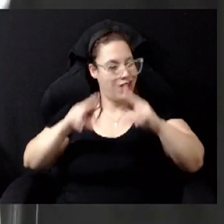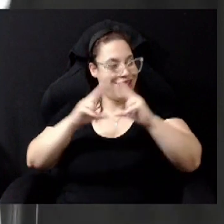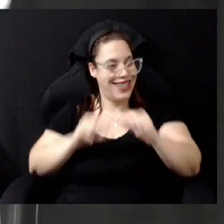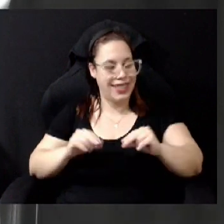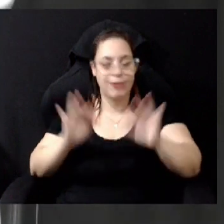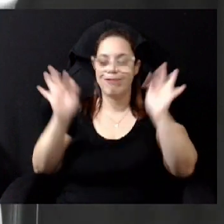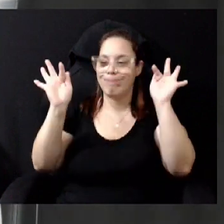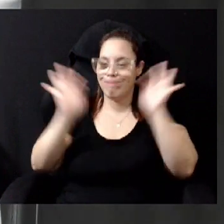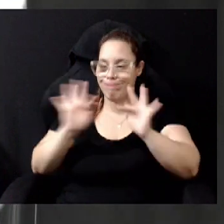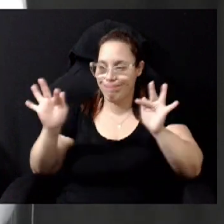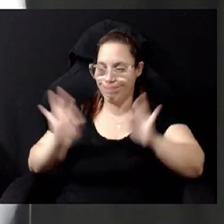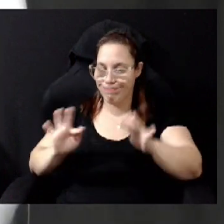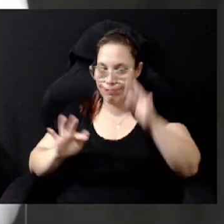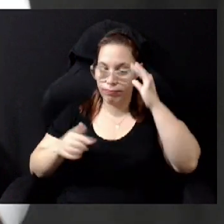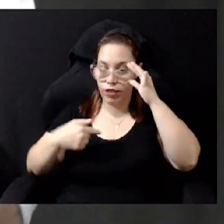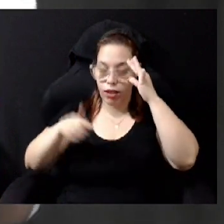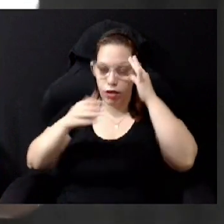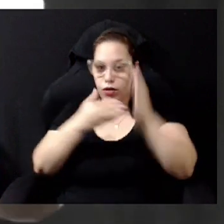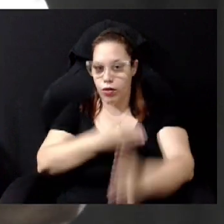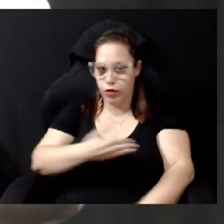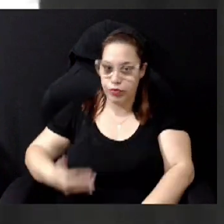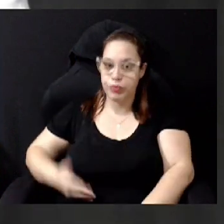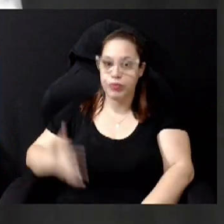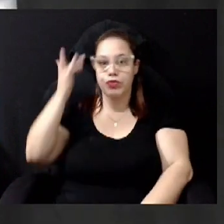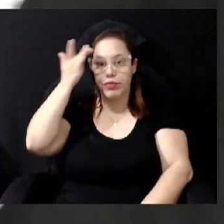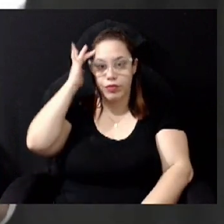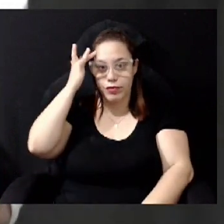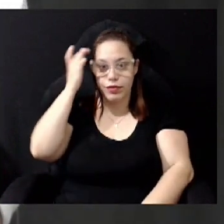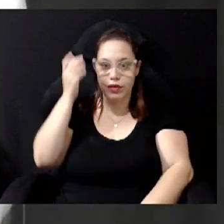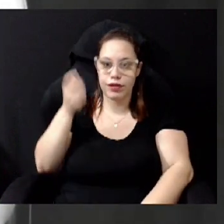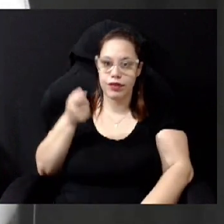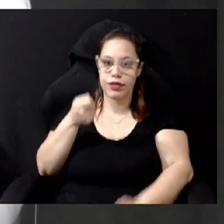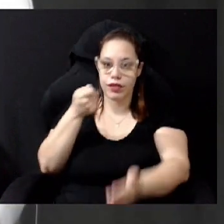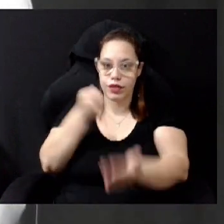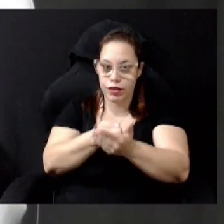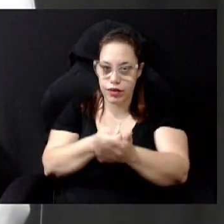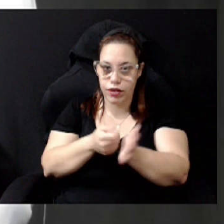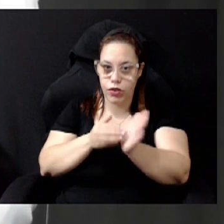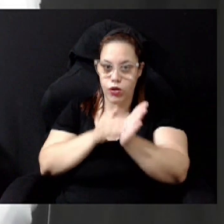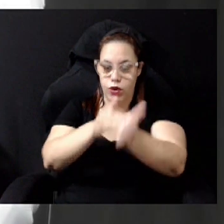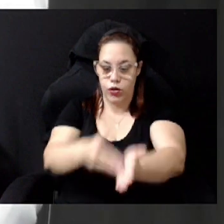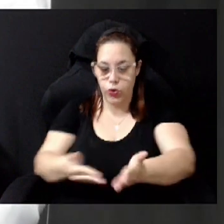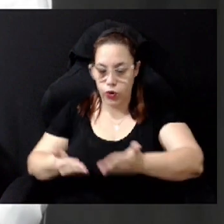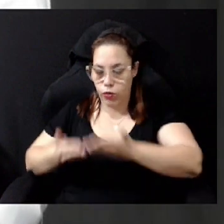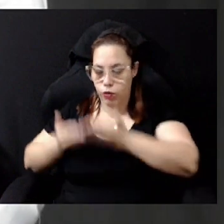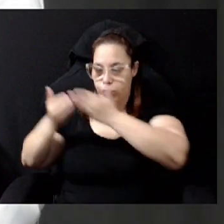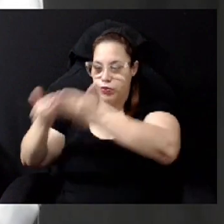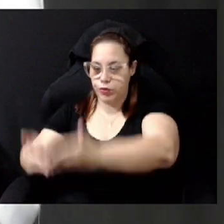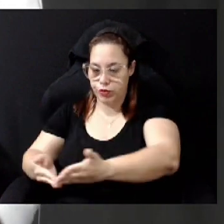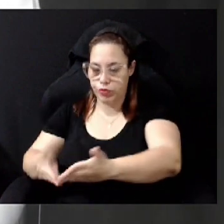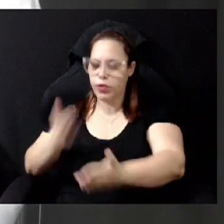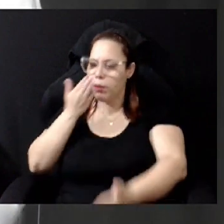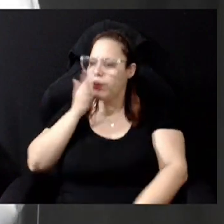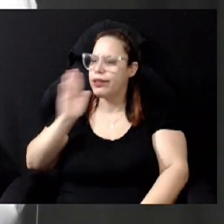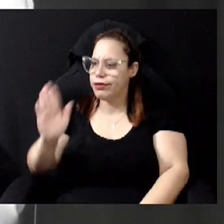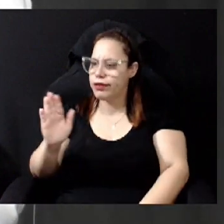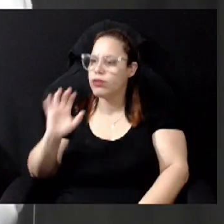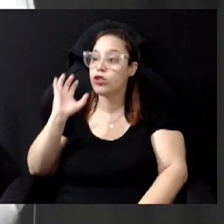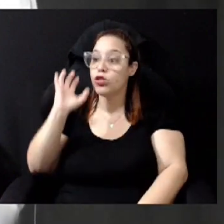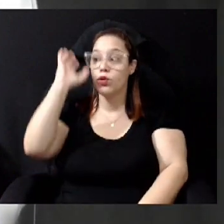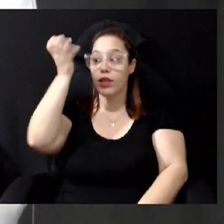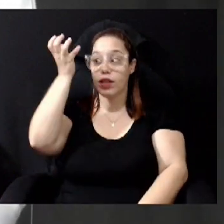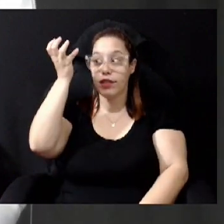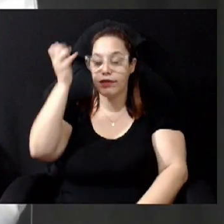ao governador, né? Eu acho que você participou disso, entregamos na mão dos governadores, pedindo que isso acontecesse, e